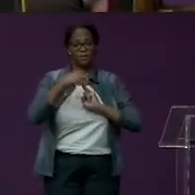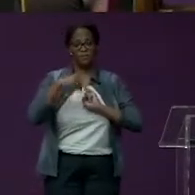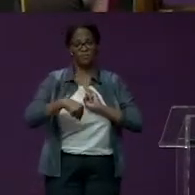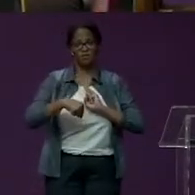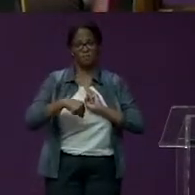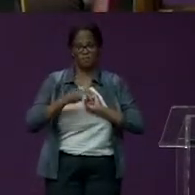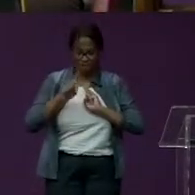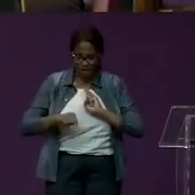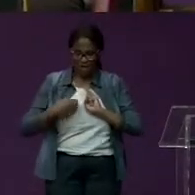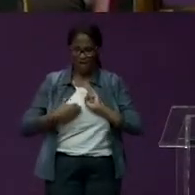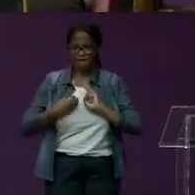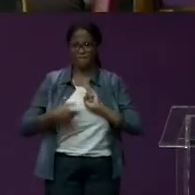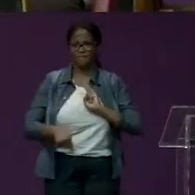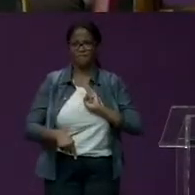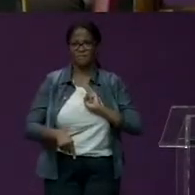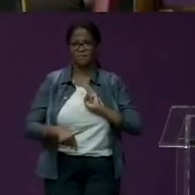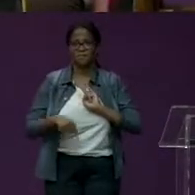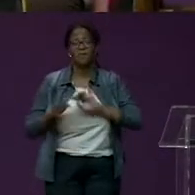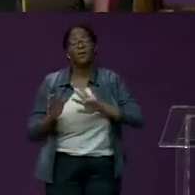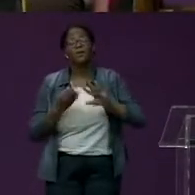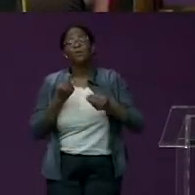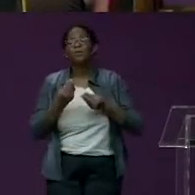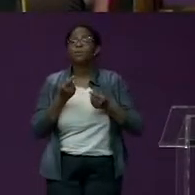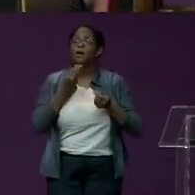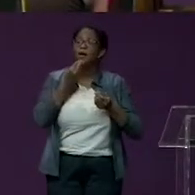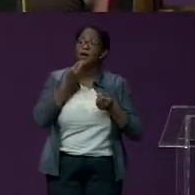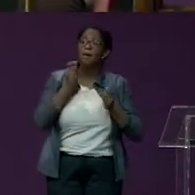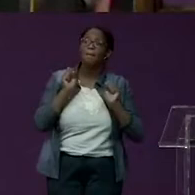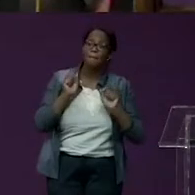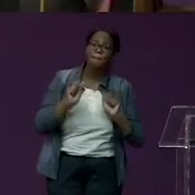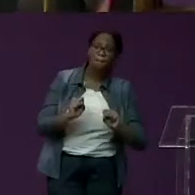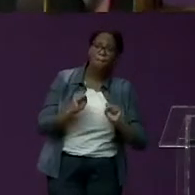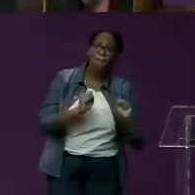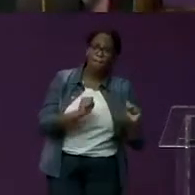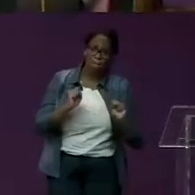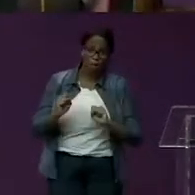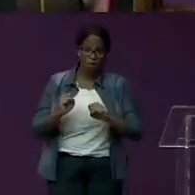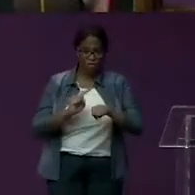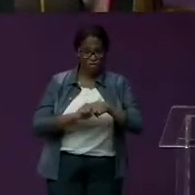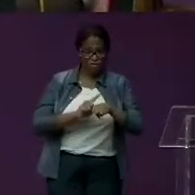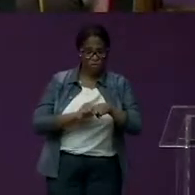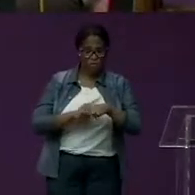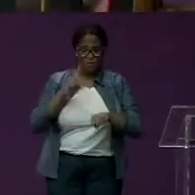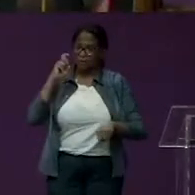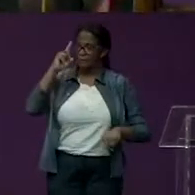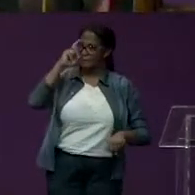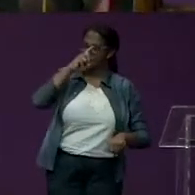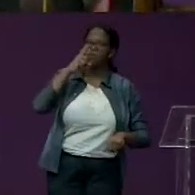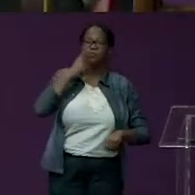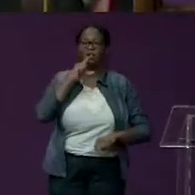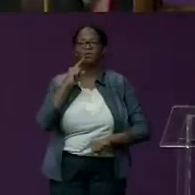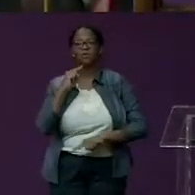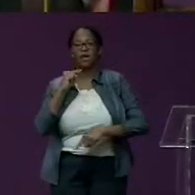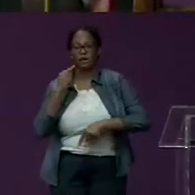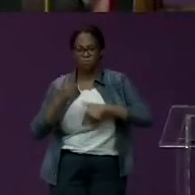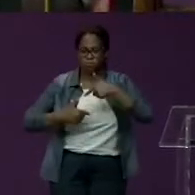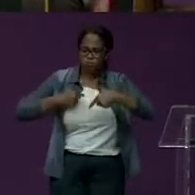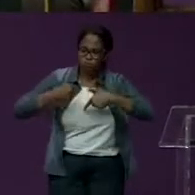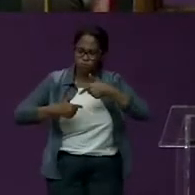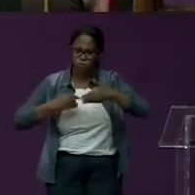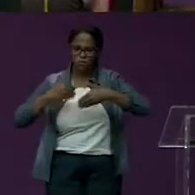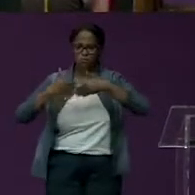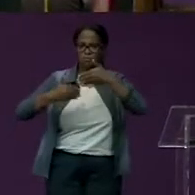essa Fiocruz pode atravessar, né, um período tão complexo. Né? A gente falava até